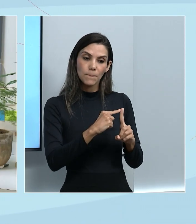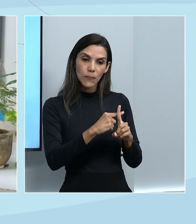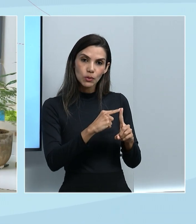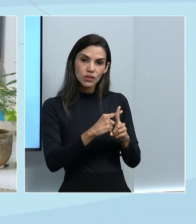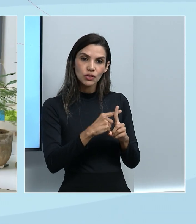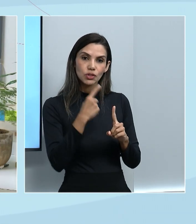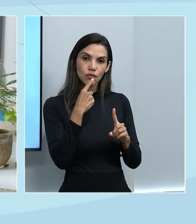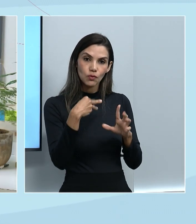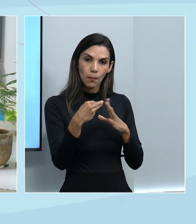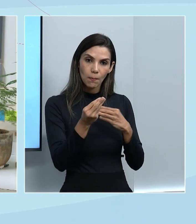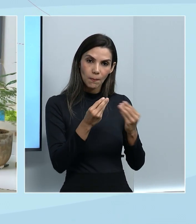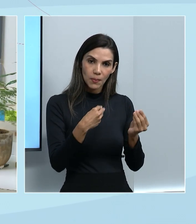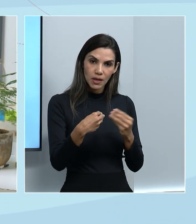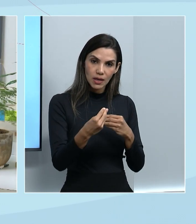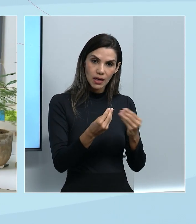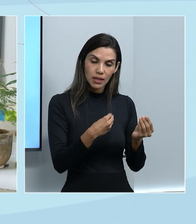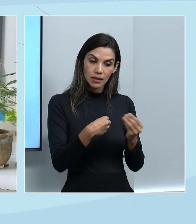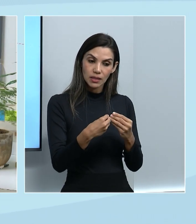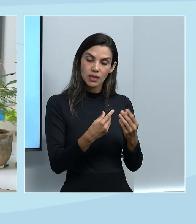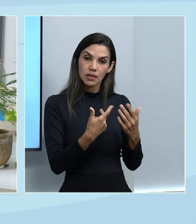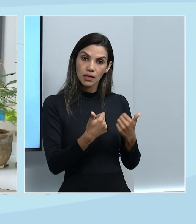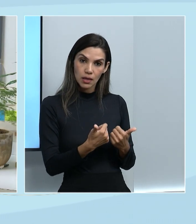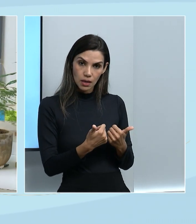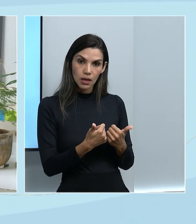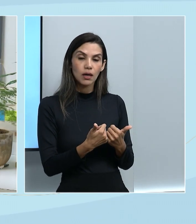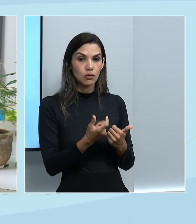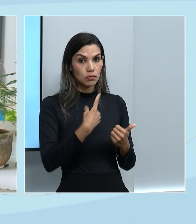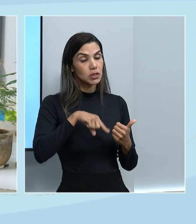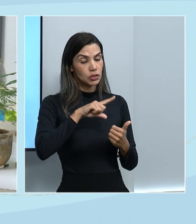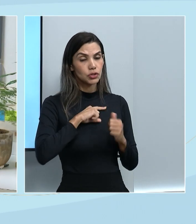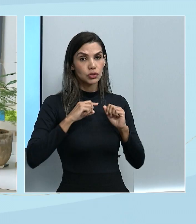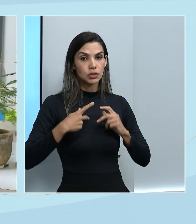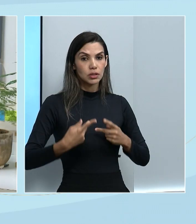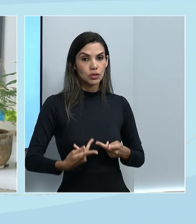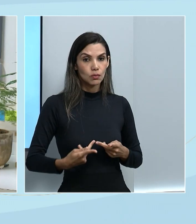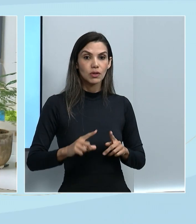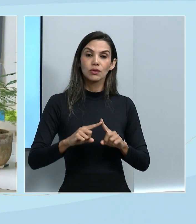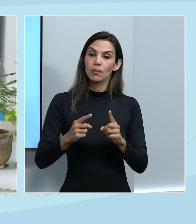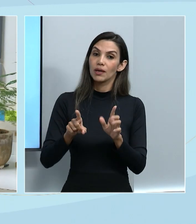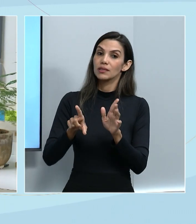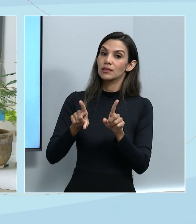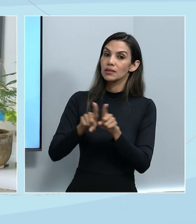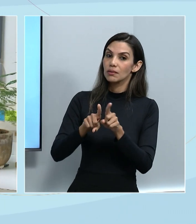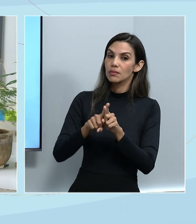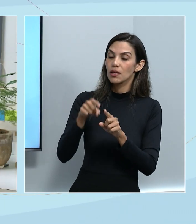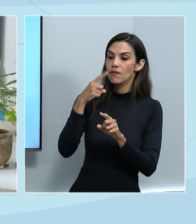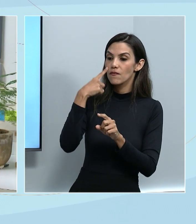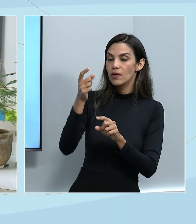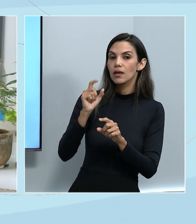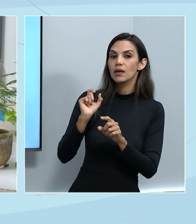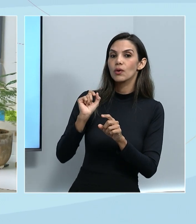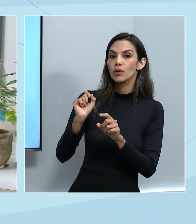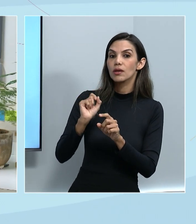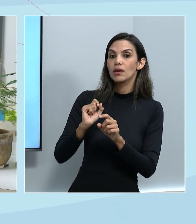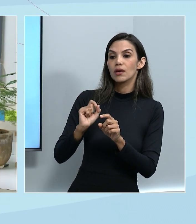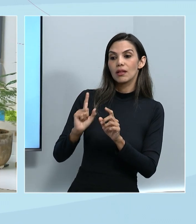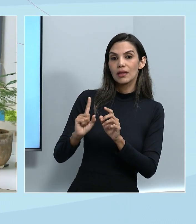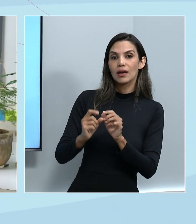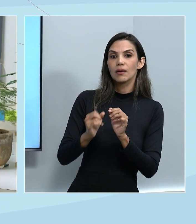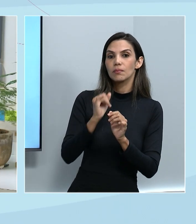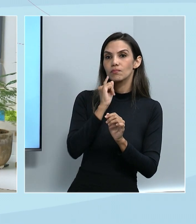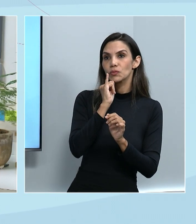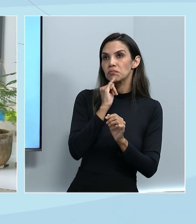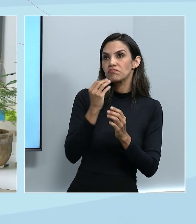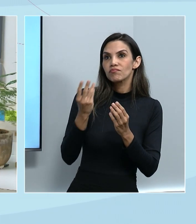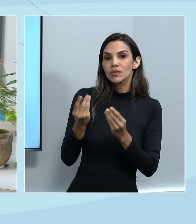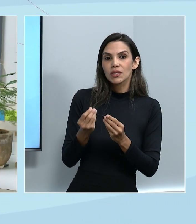os materiais plásticos aportaram para o ser humano, mas ao mesmo tempo numa produção que